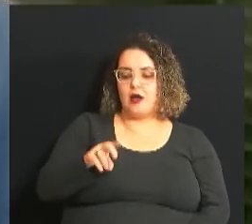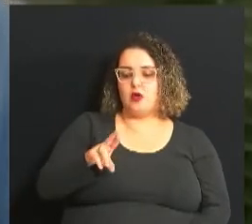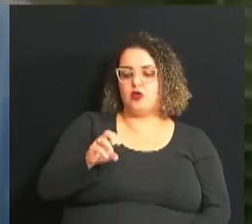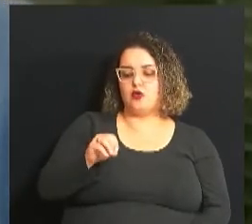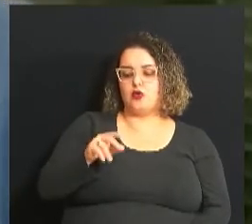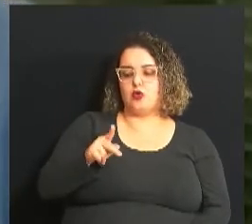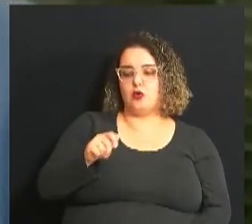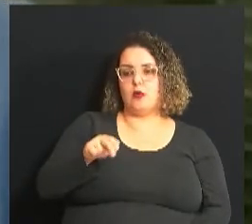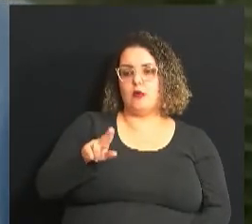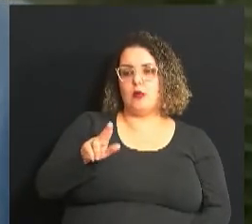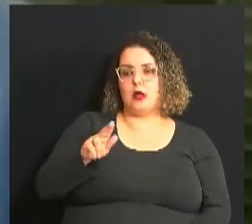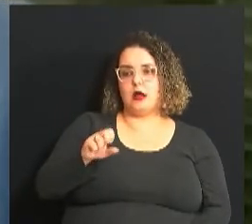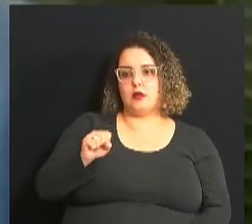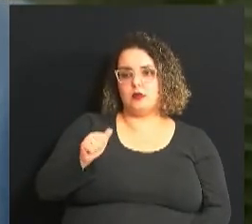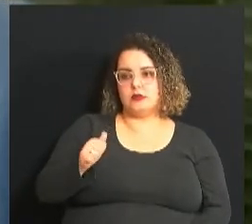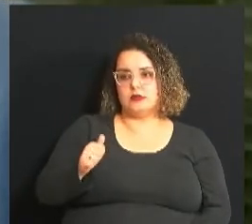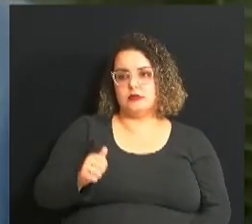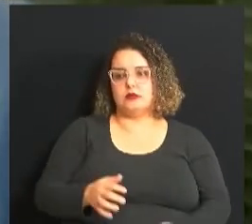até